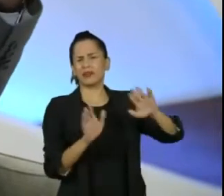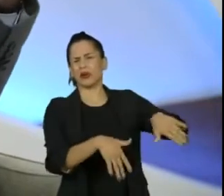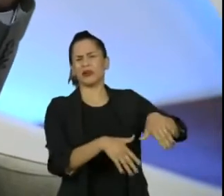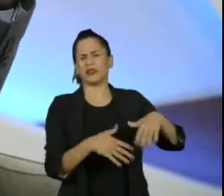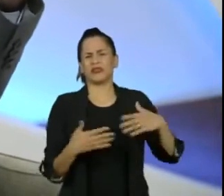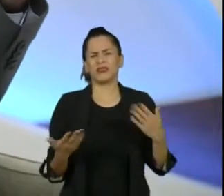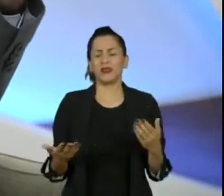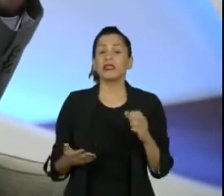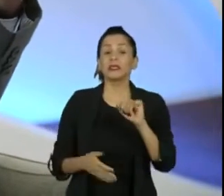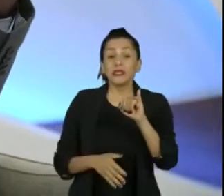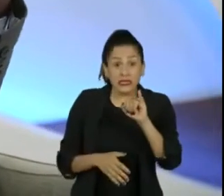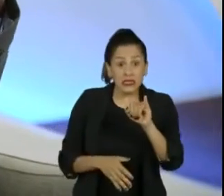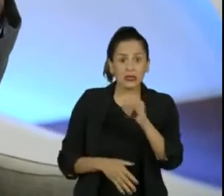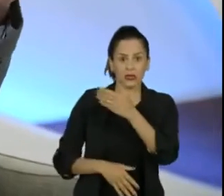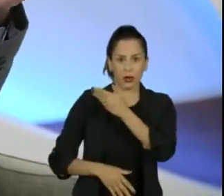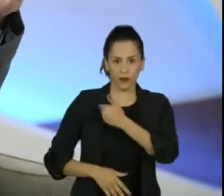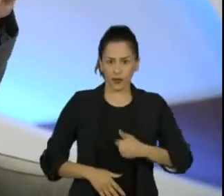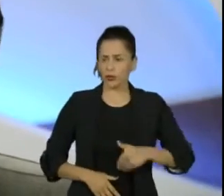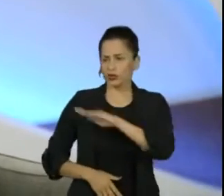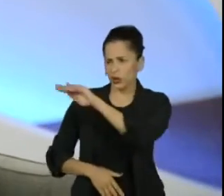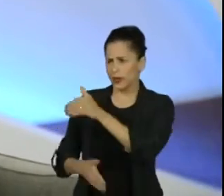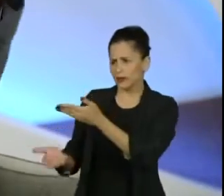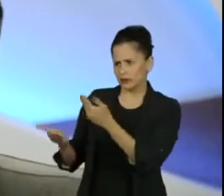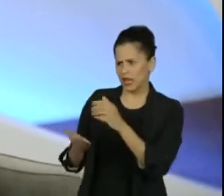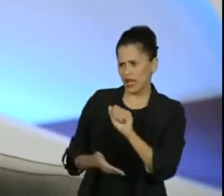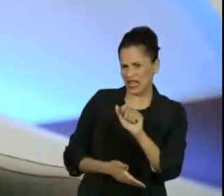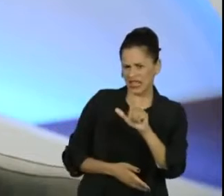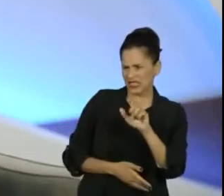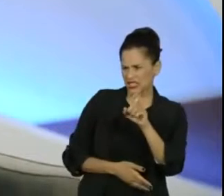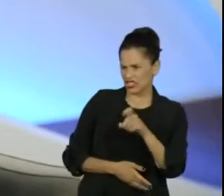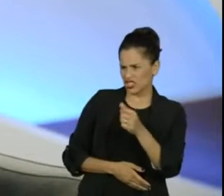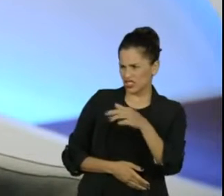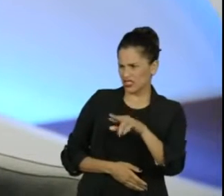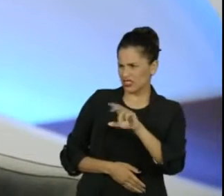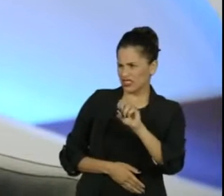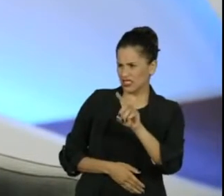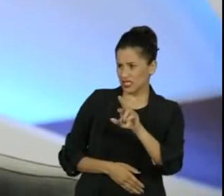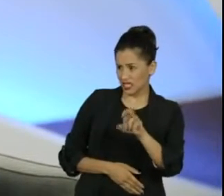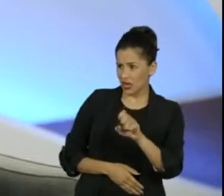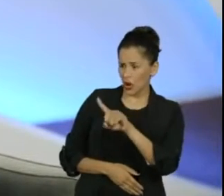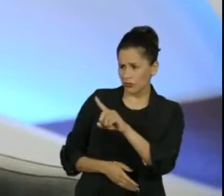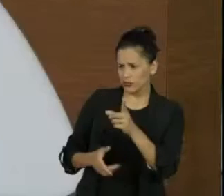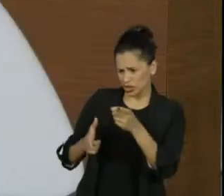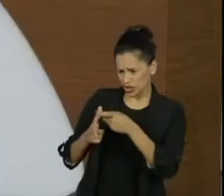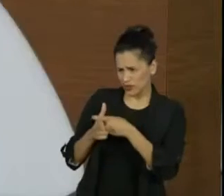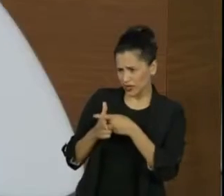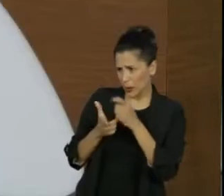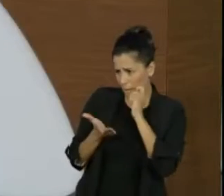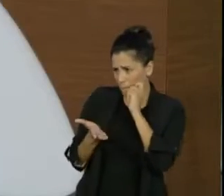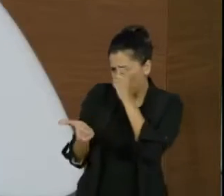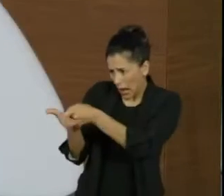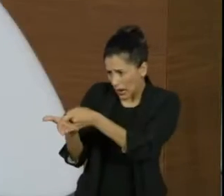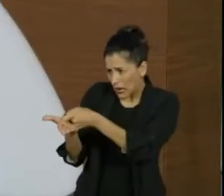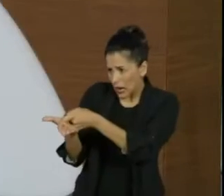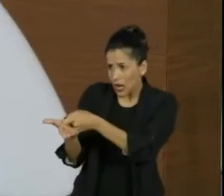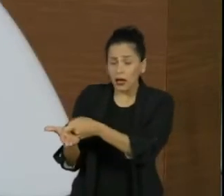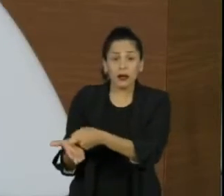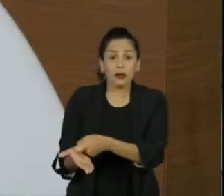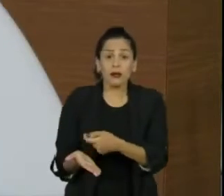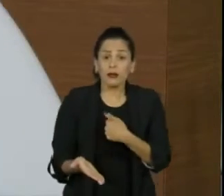ô Alexandre, vem cá, você vai para aquele lugar, vai para tá, mas toma seu dinheiro que eu te devo aqui. Aí eu ia lá buscar o